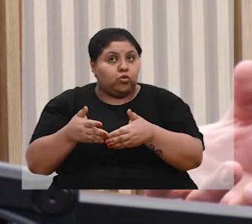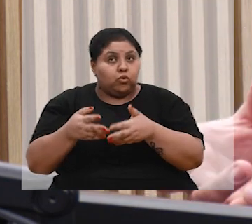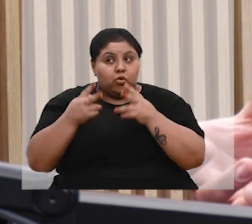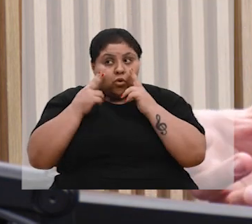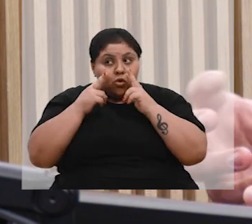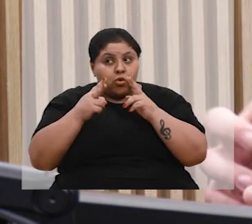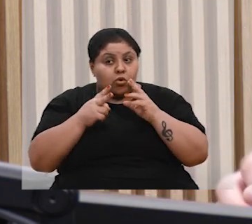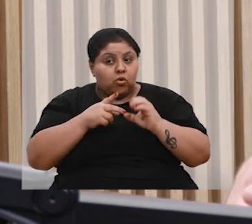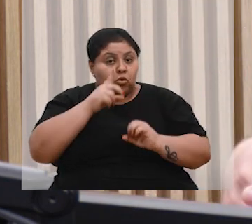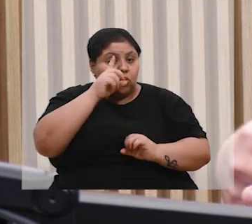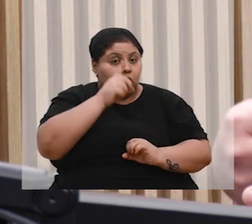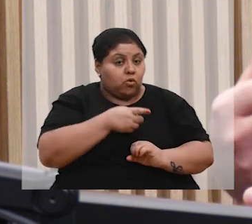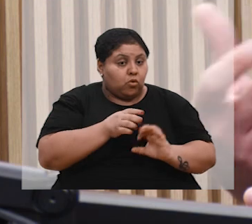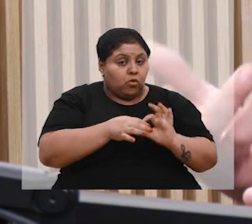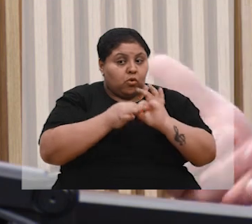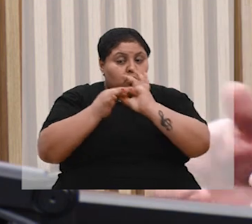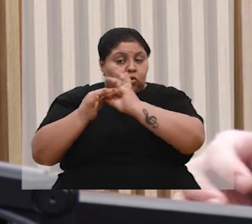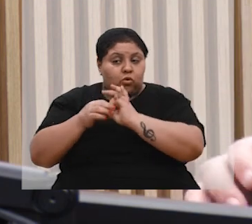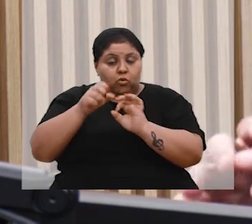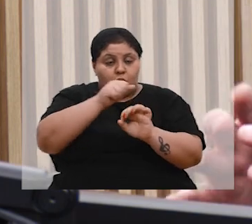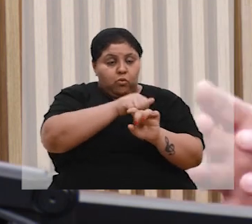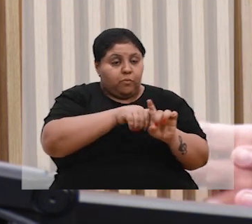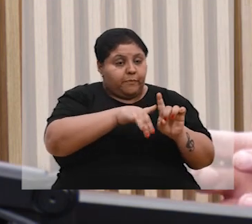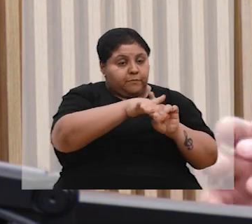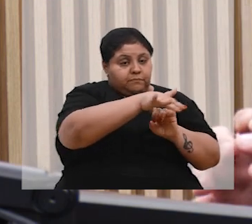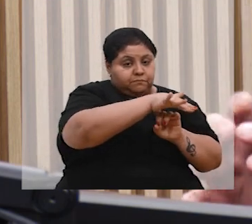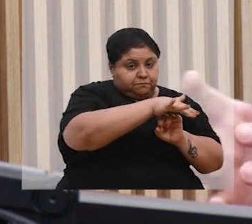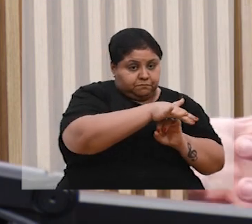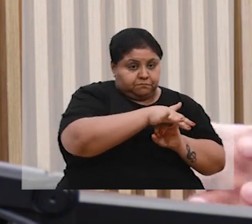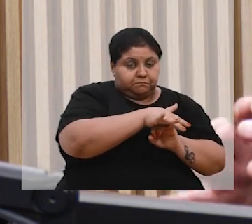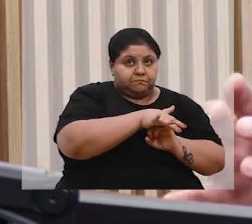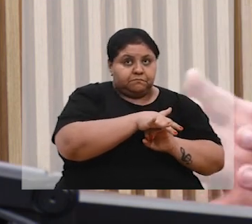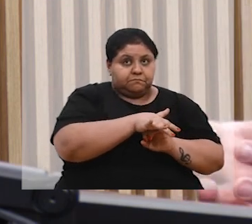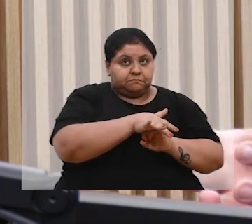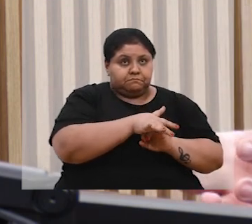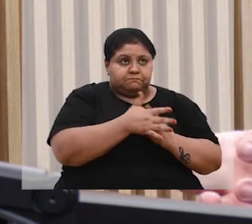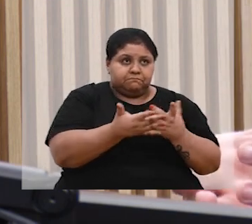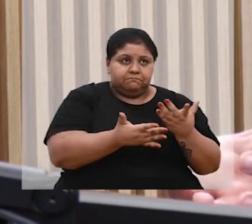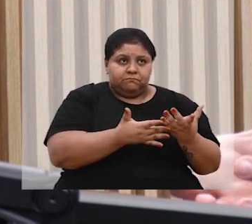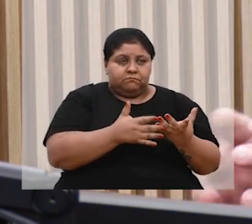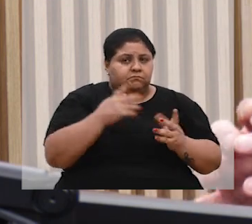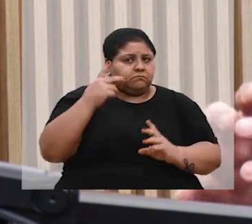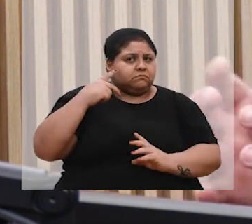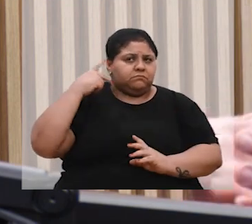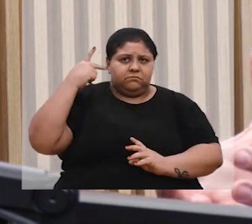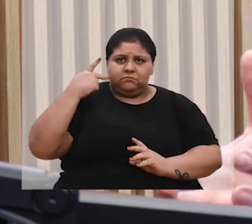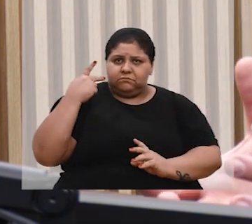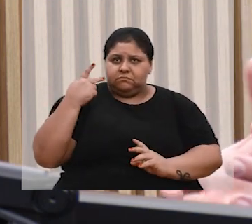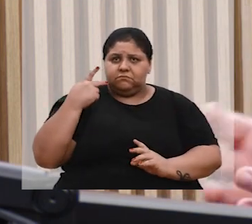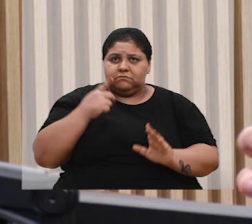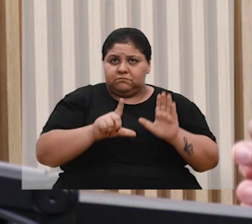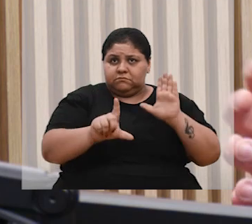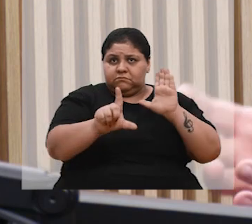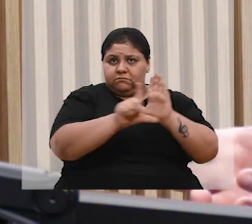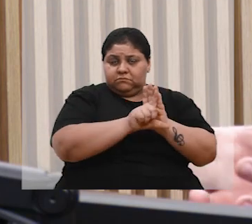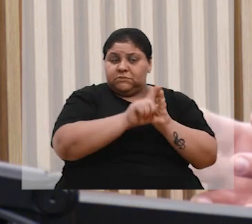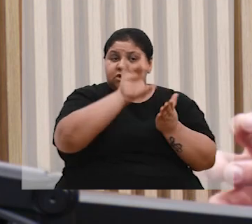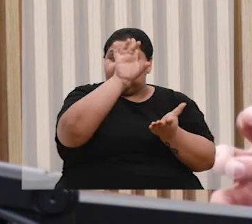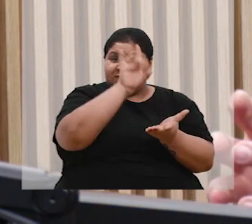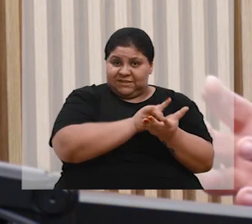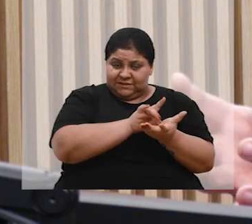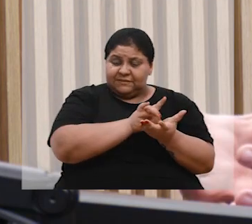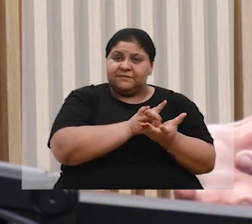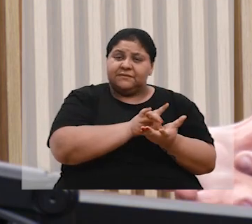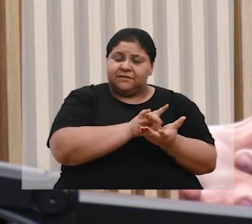Hoje, a gente já vê mandatos ligados a uma sociedade que, em termos gerais, políticos e legais,